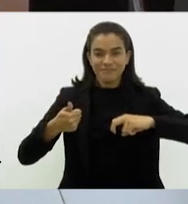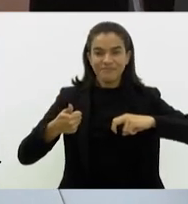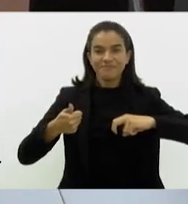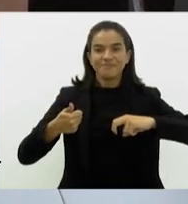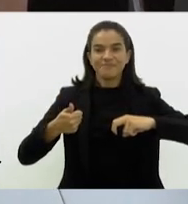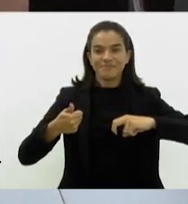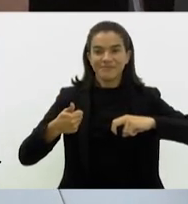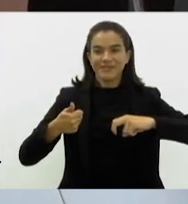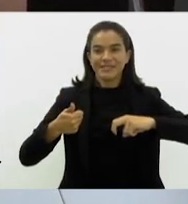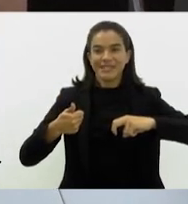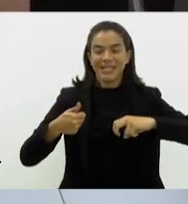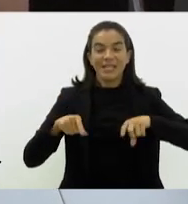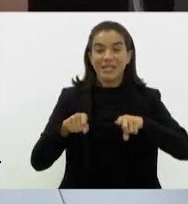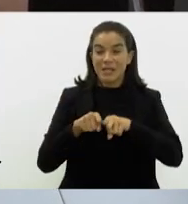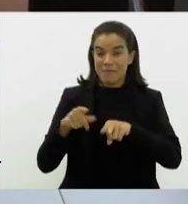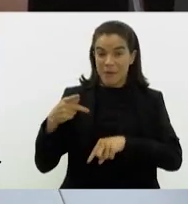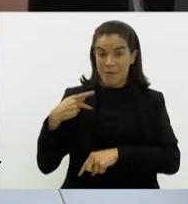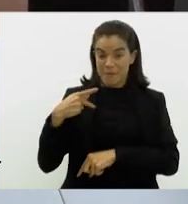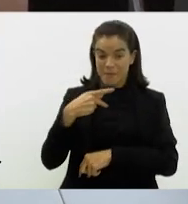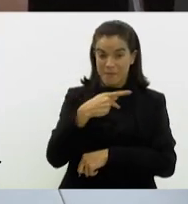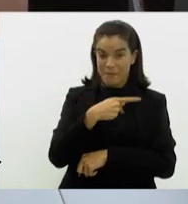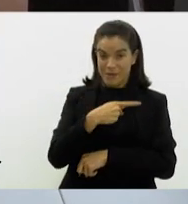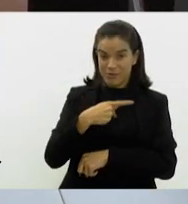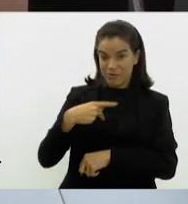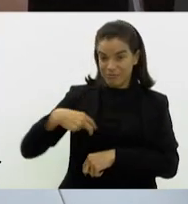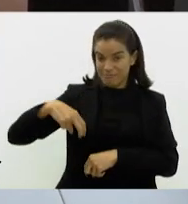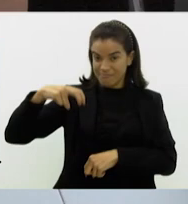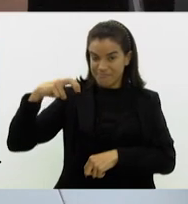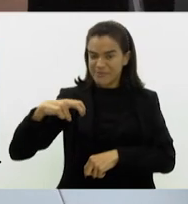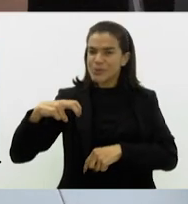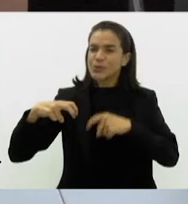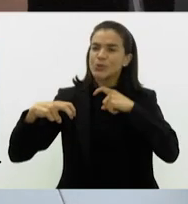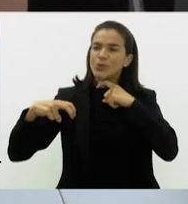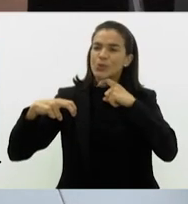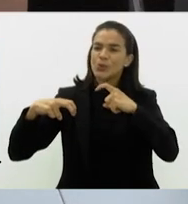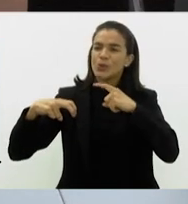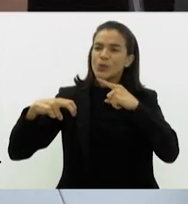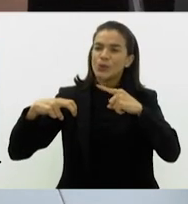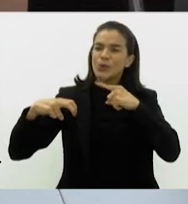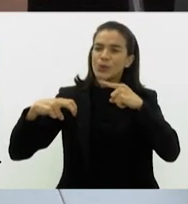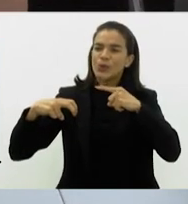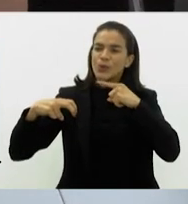um pastor que está na dúvida se